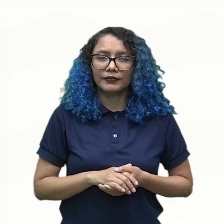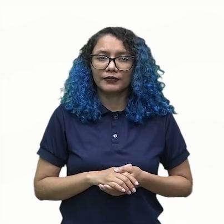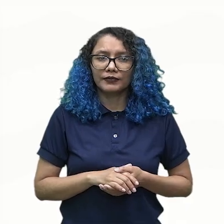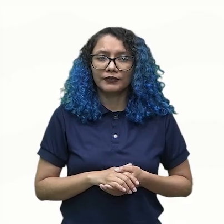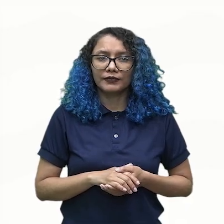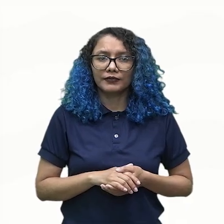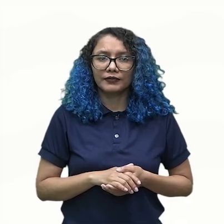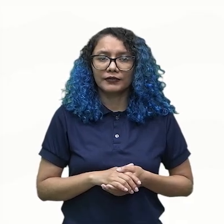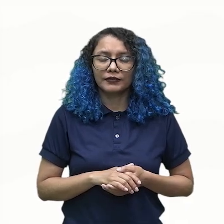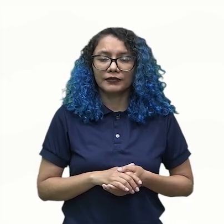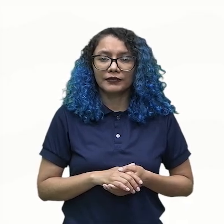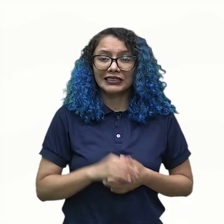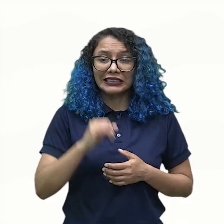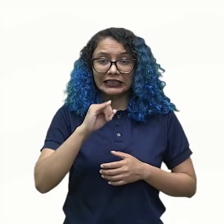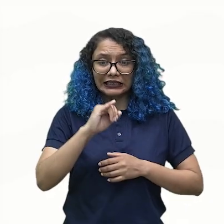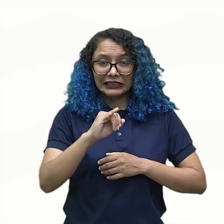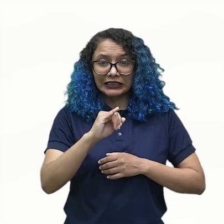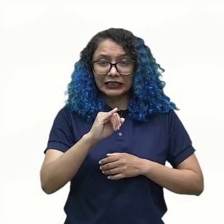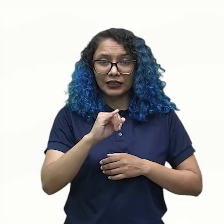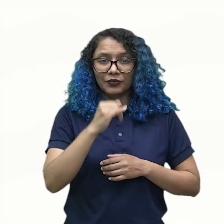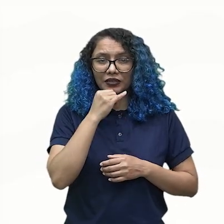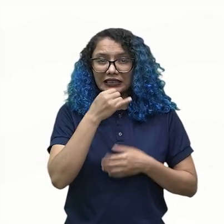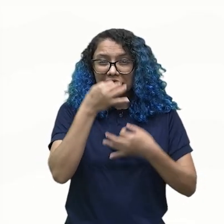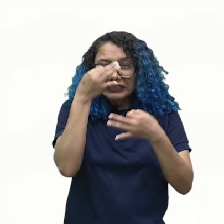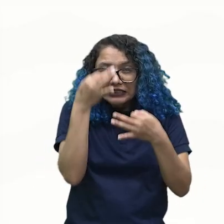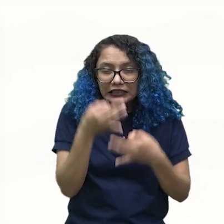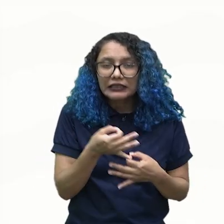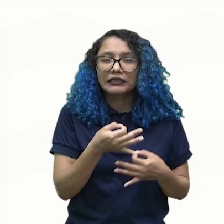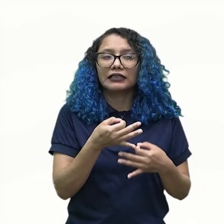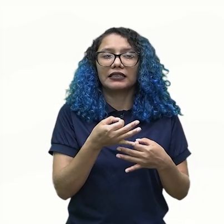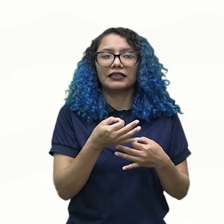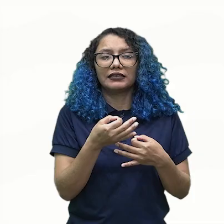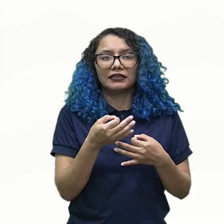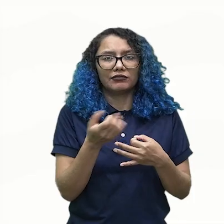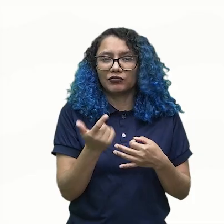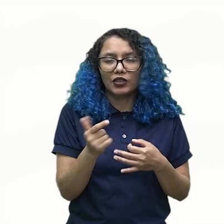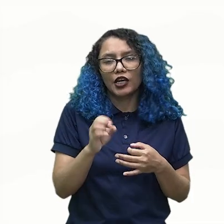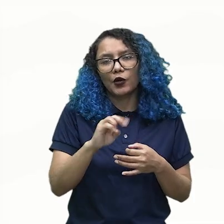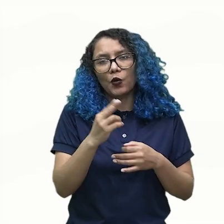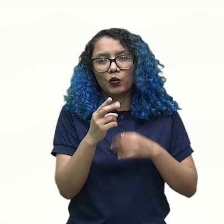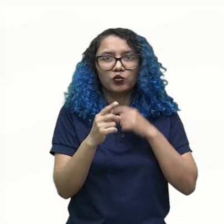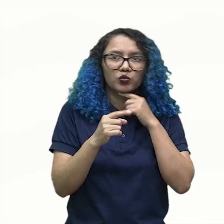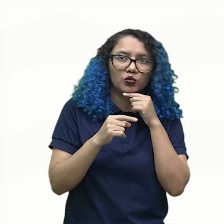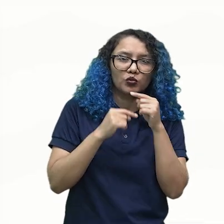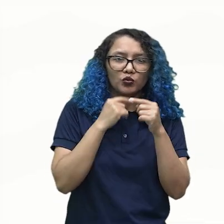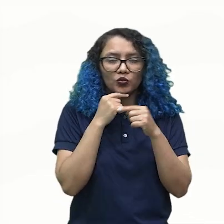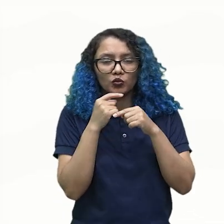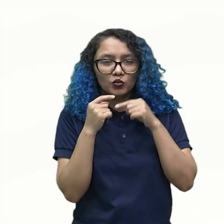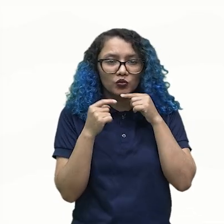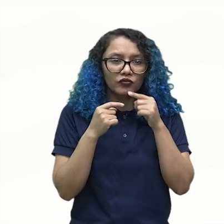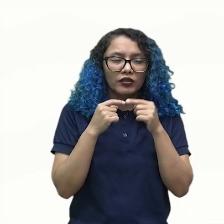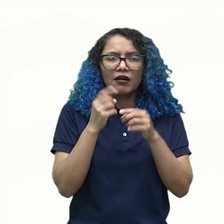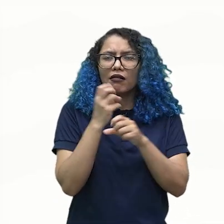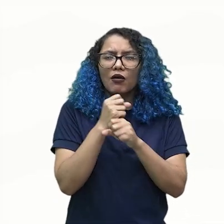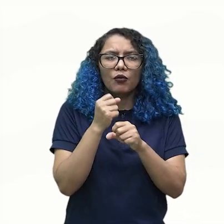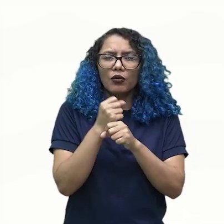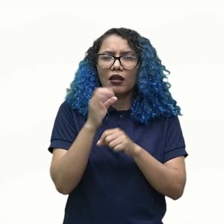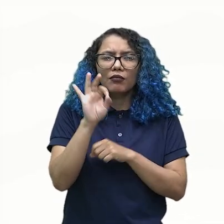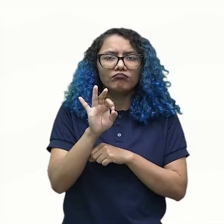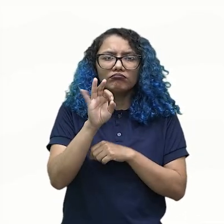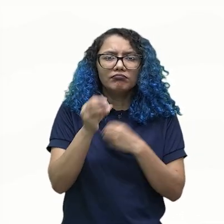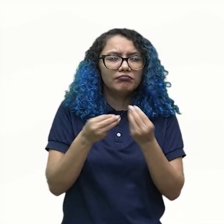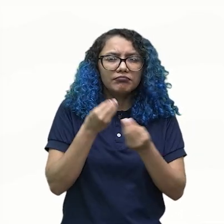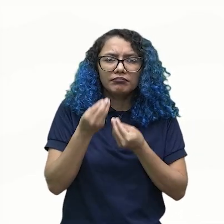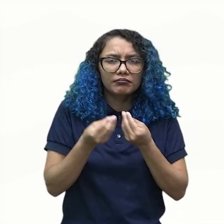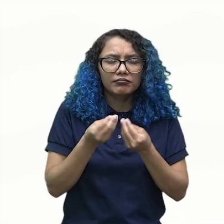se você não tiver certeza no que está fazendo, estiver ainda em dúvida, como é que a gente faz para calcular essa porcentagem?